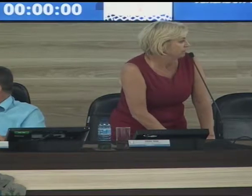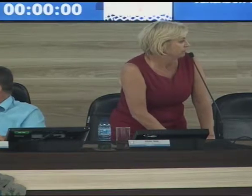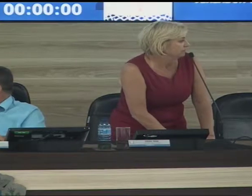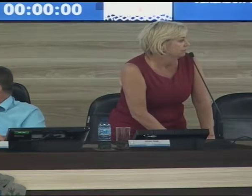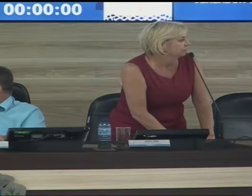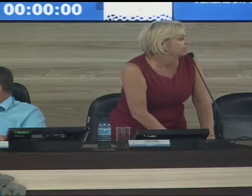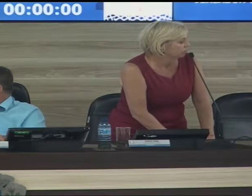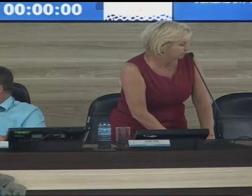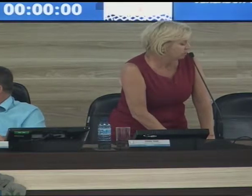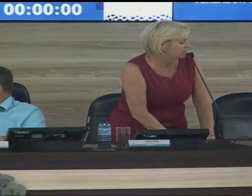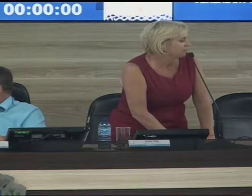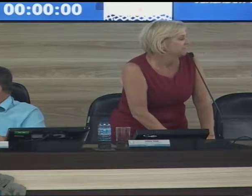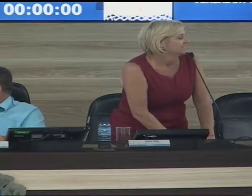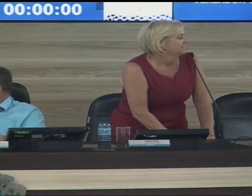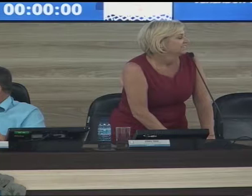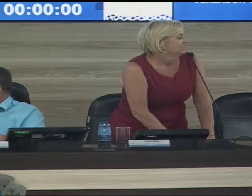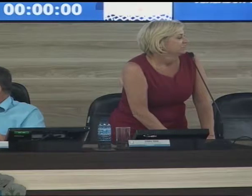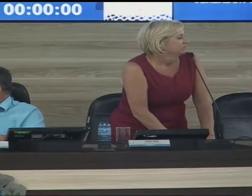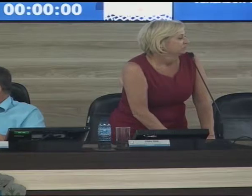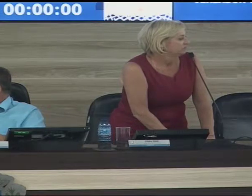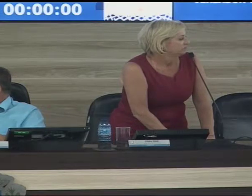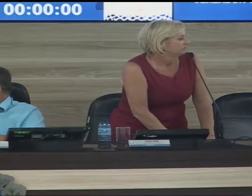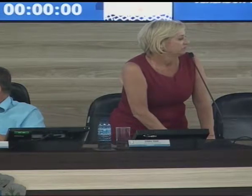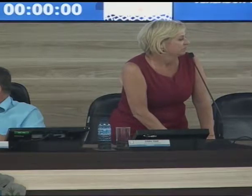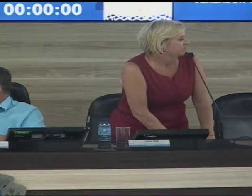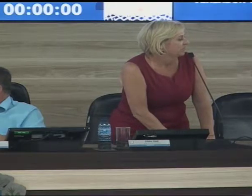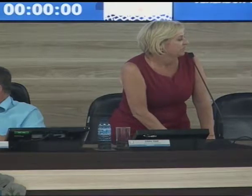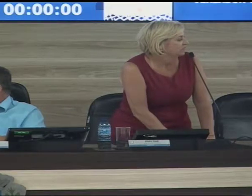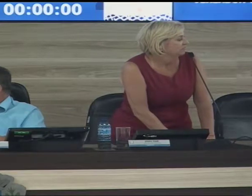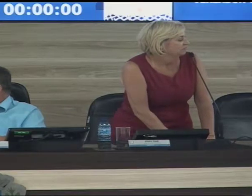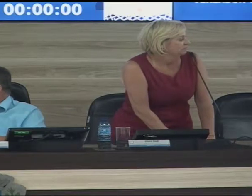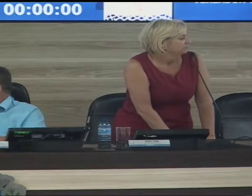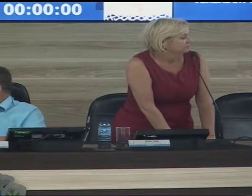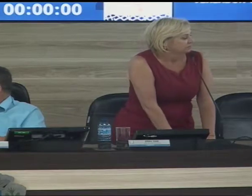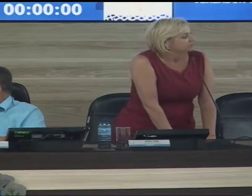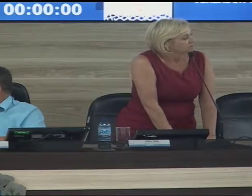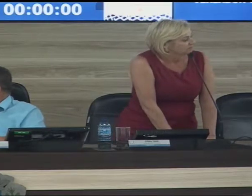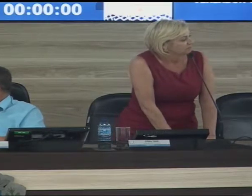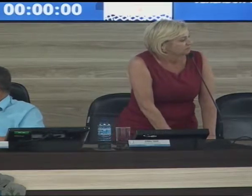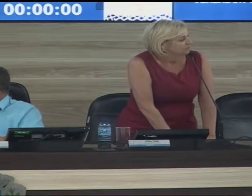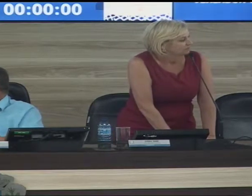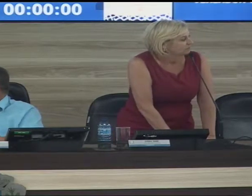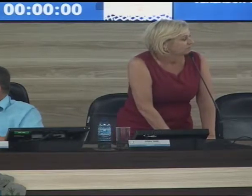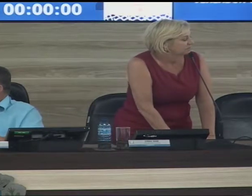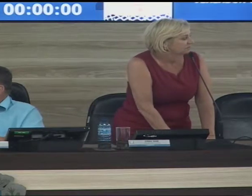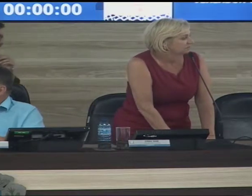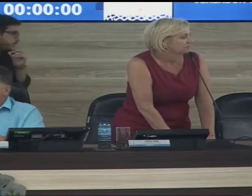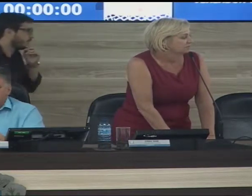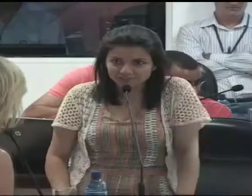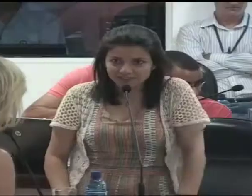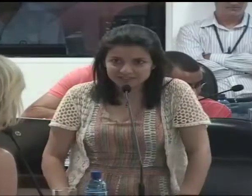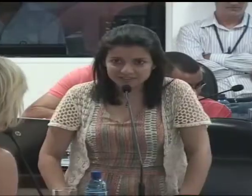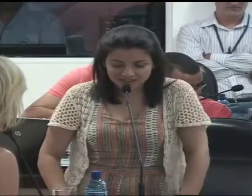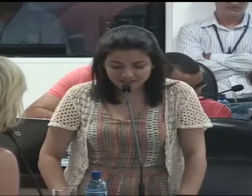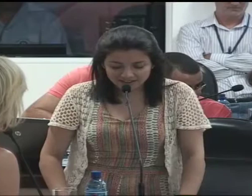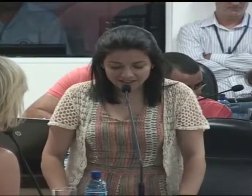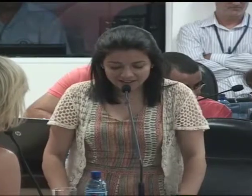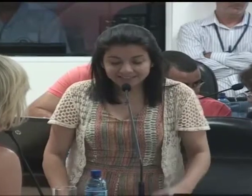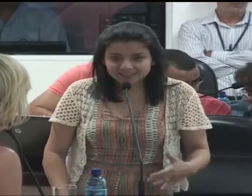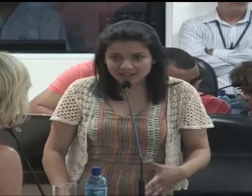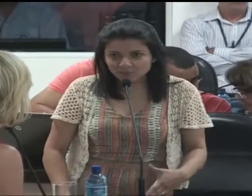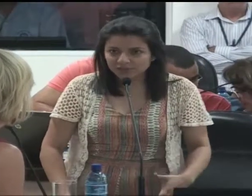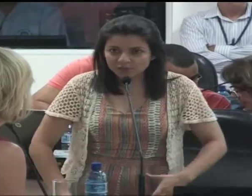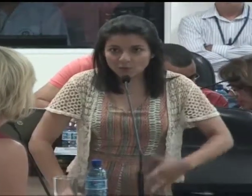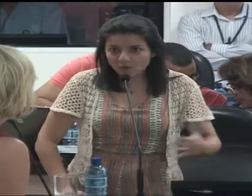Pois não, uma parte, vereador. Pois não. Só gostaria de enaltecer as suas palavras.